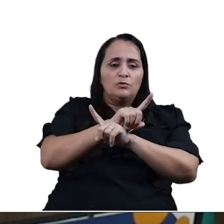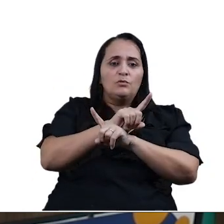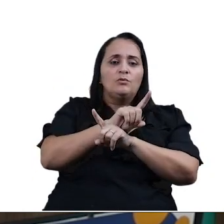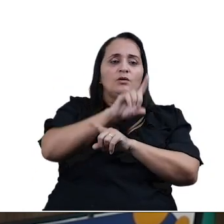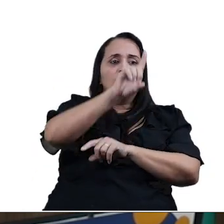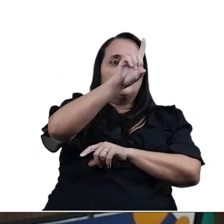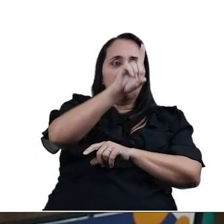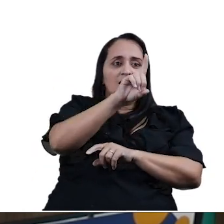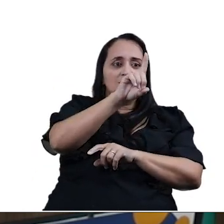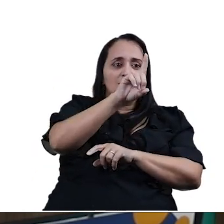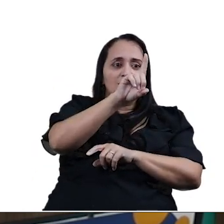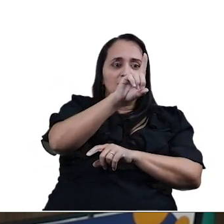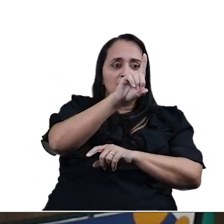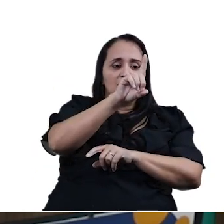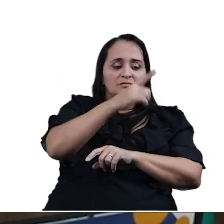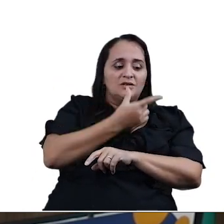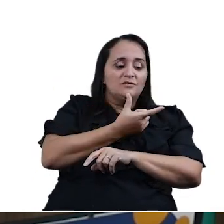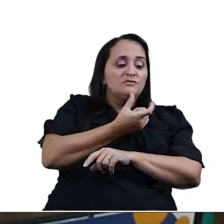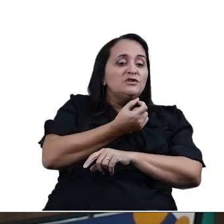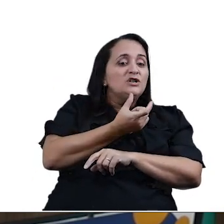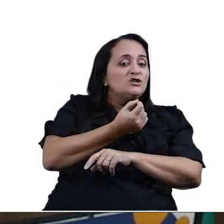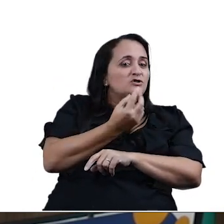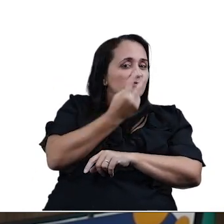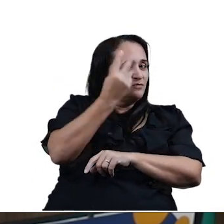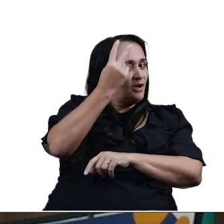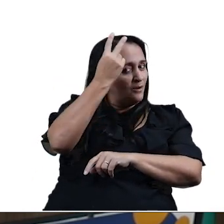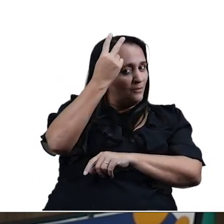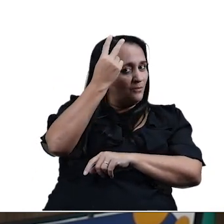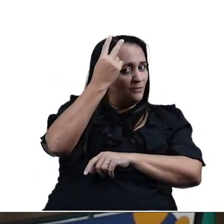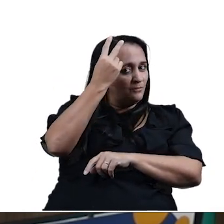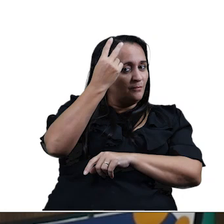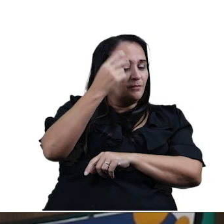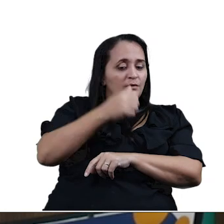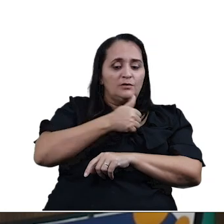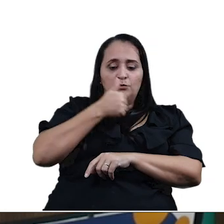ser dezena. Ele fica valendo 20.